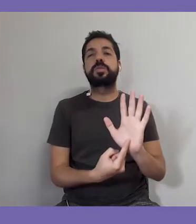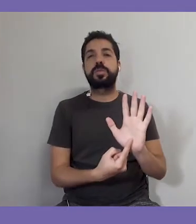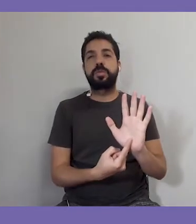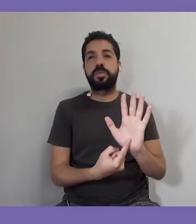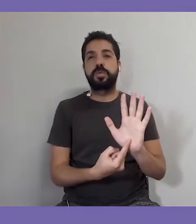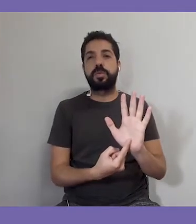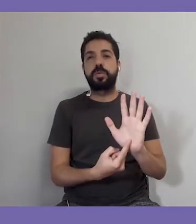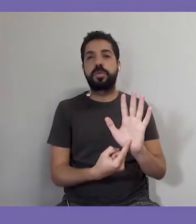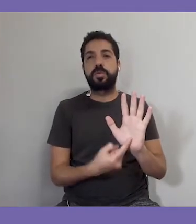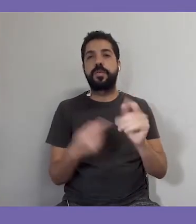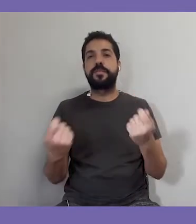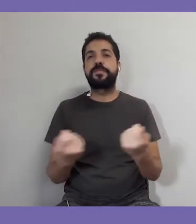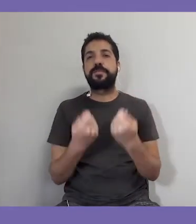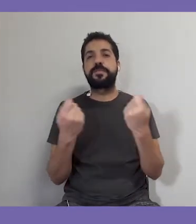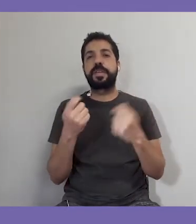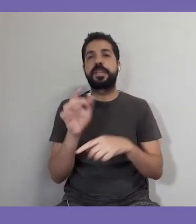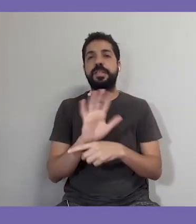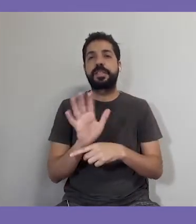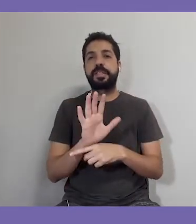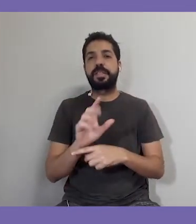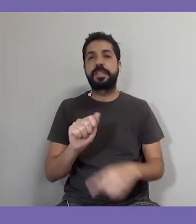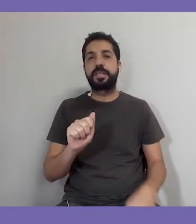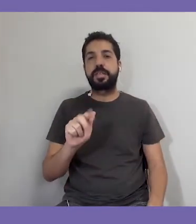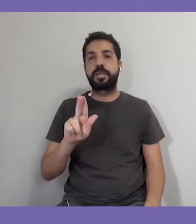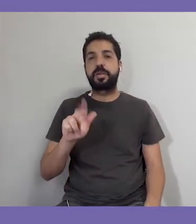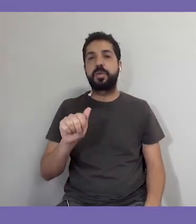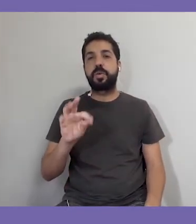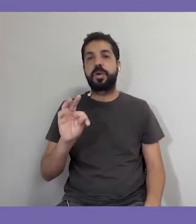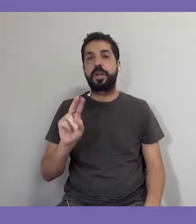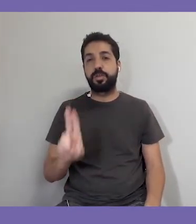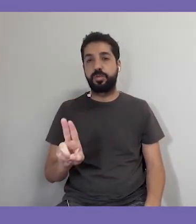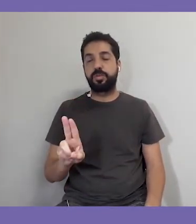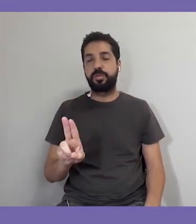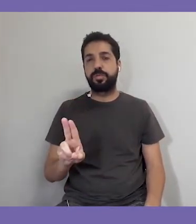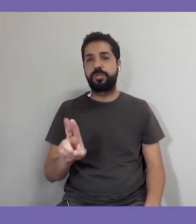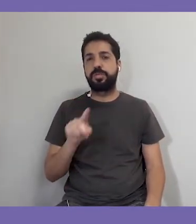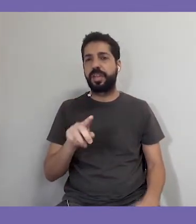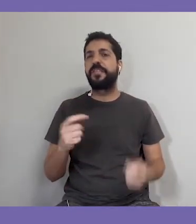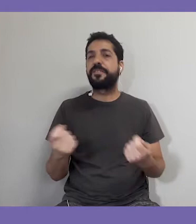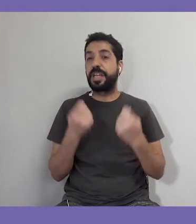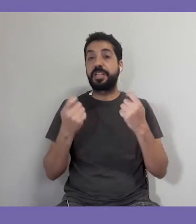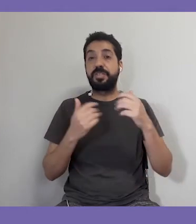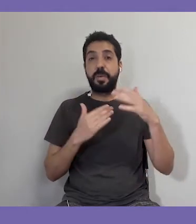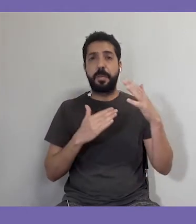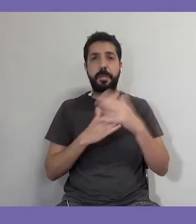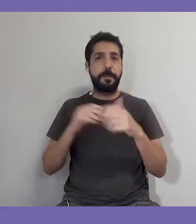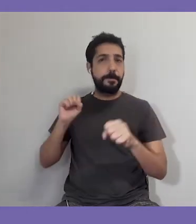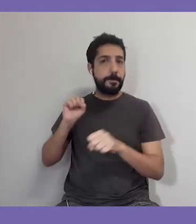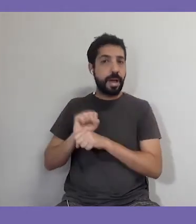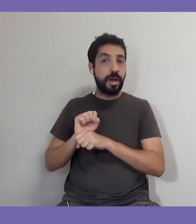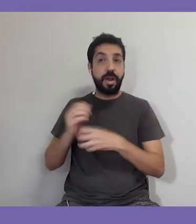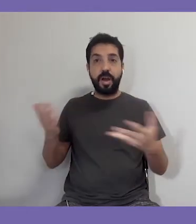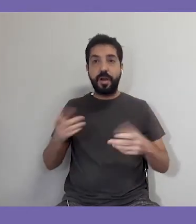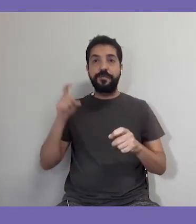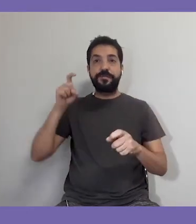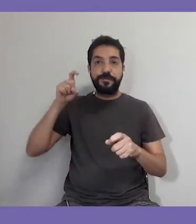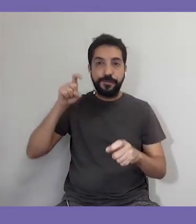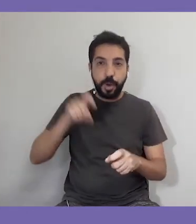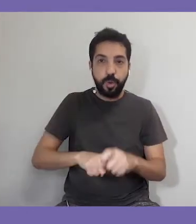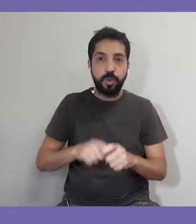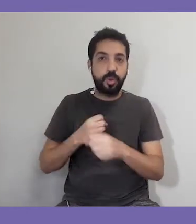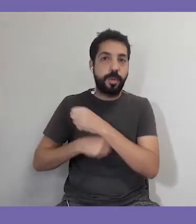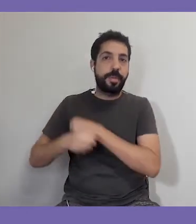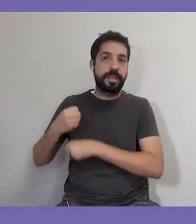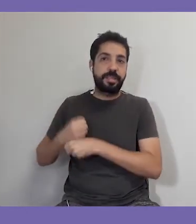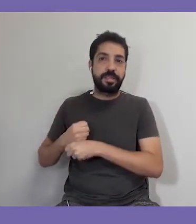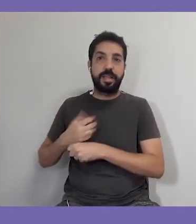a gente exibiu no Festival de Cinema de Iguatu, que também era um festival que tinha dado um tempo e que retornou